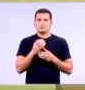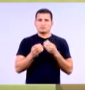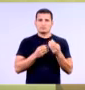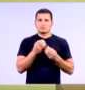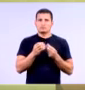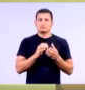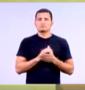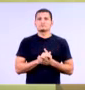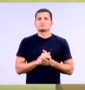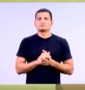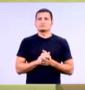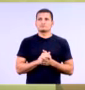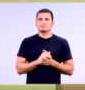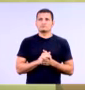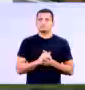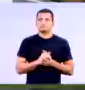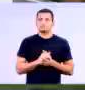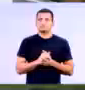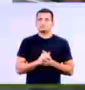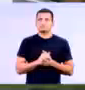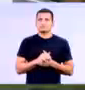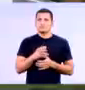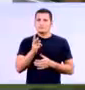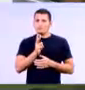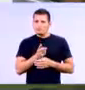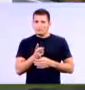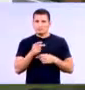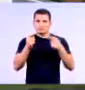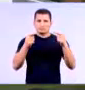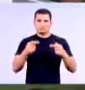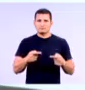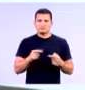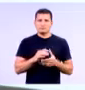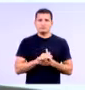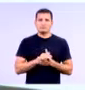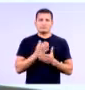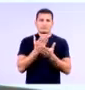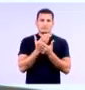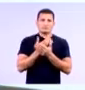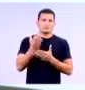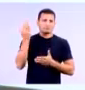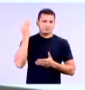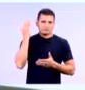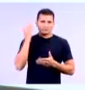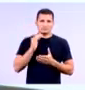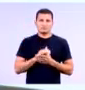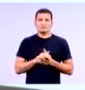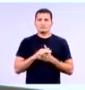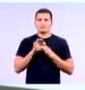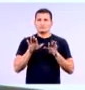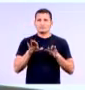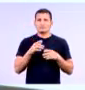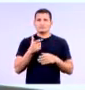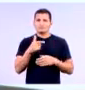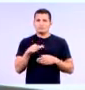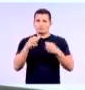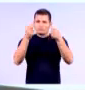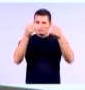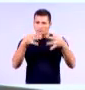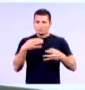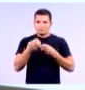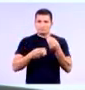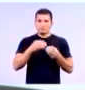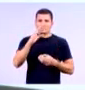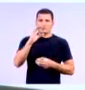corresponde à realidade. Essa foi a mesma questão dada na aula passada, só que como a gente não tinha falado muito bem sobre consistência de